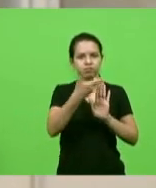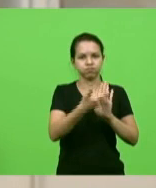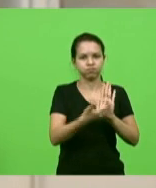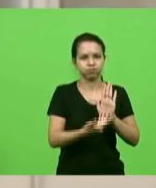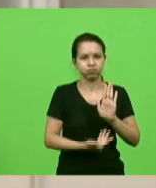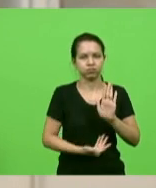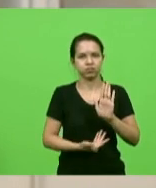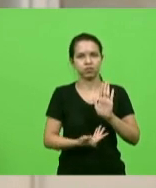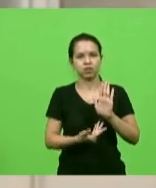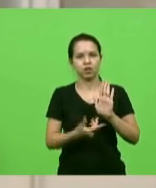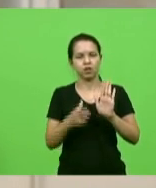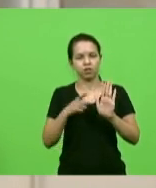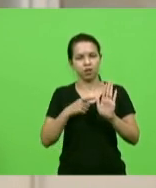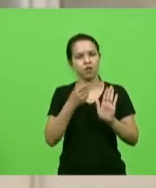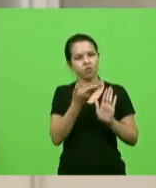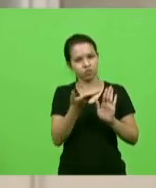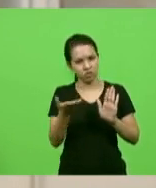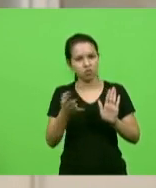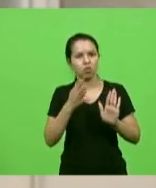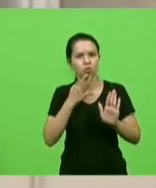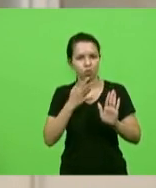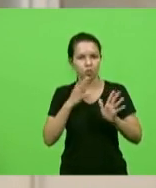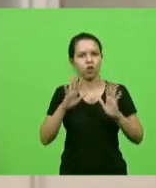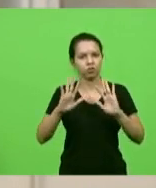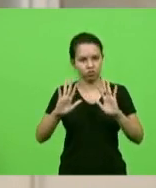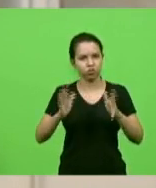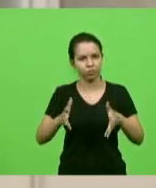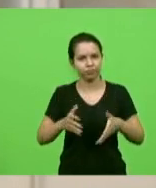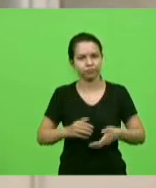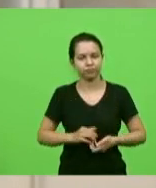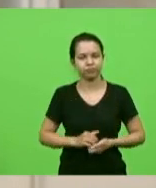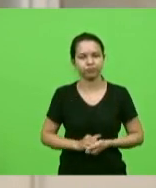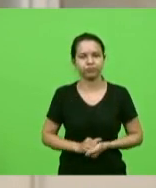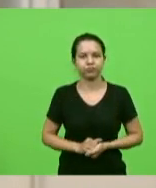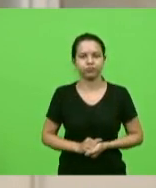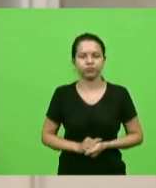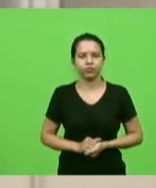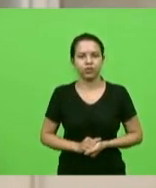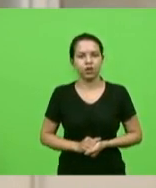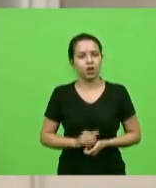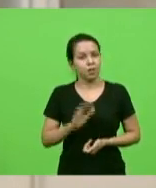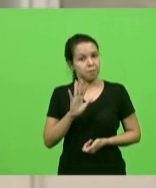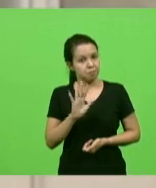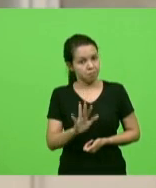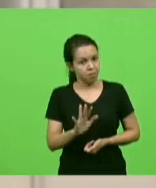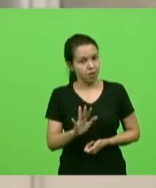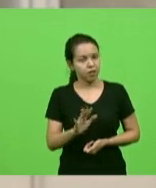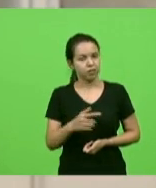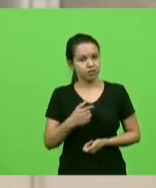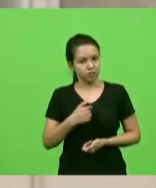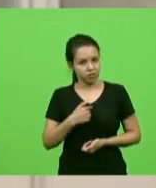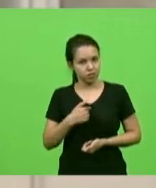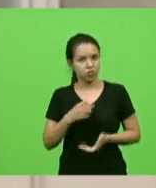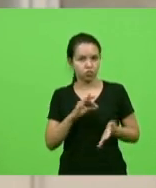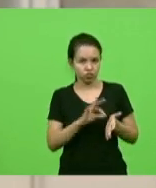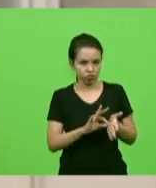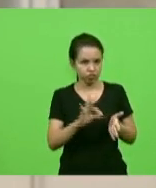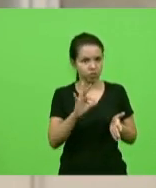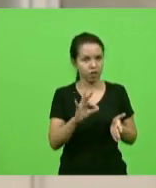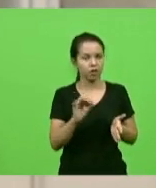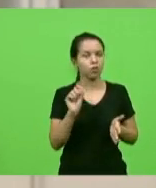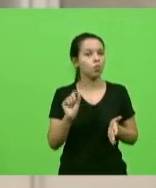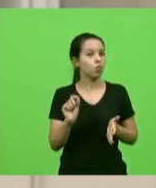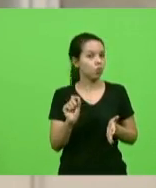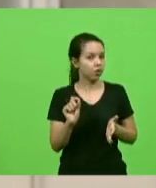ele é plenamente do conhecimento de vossas excelências mas apenas faço destaque